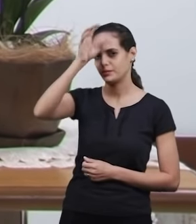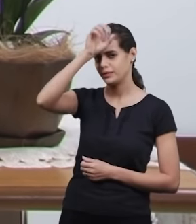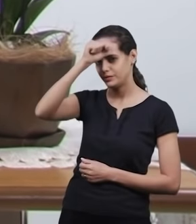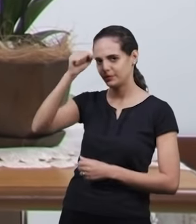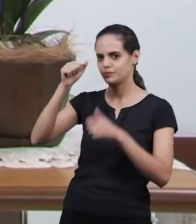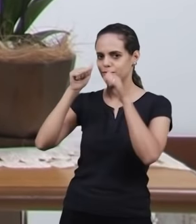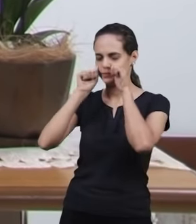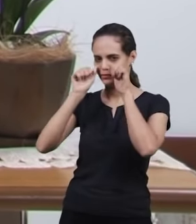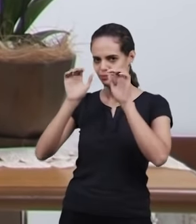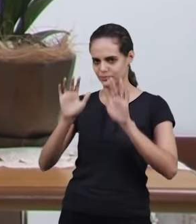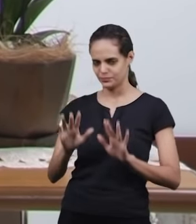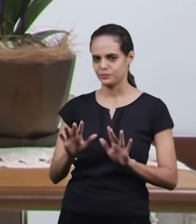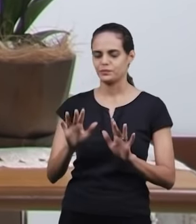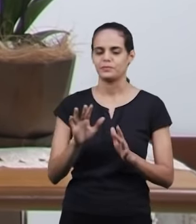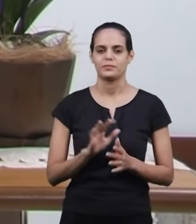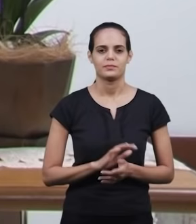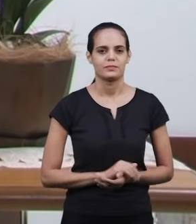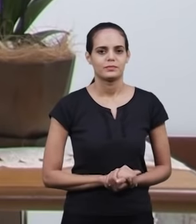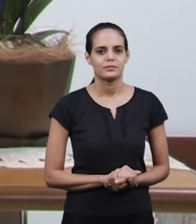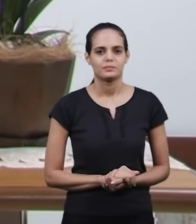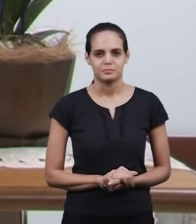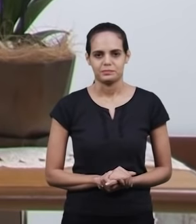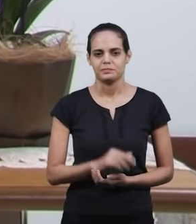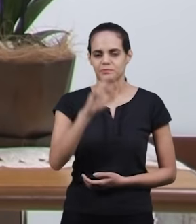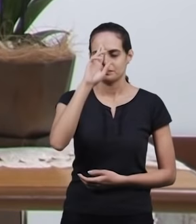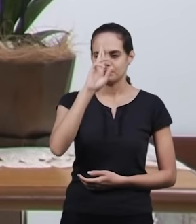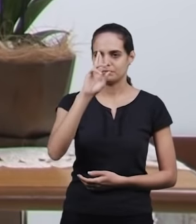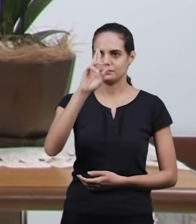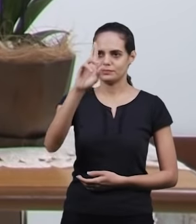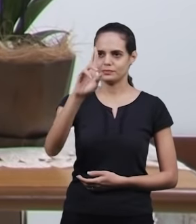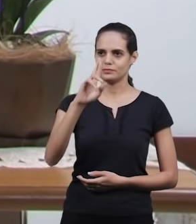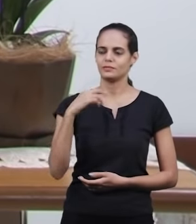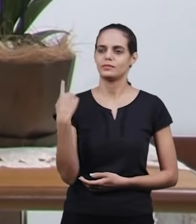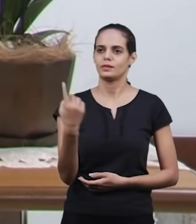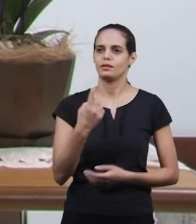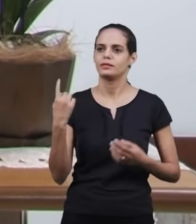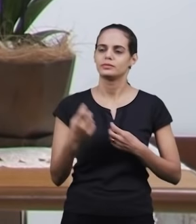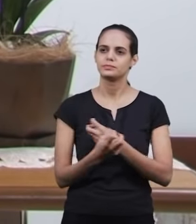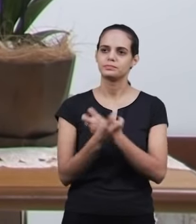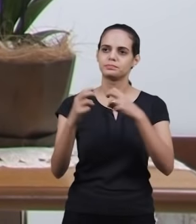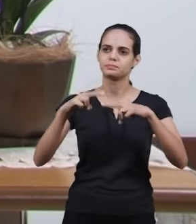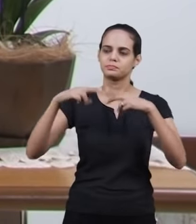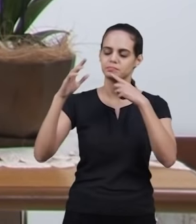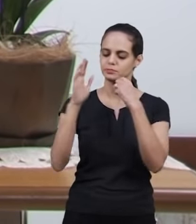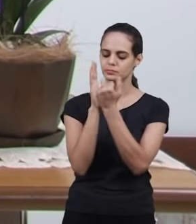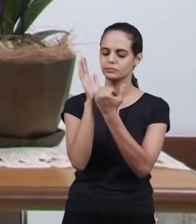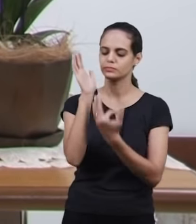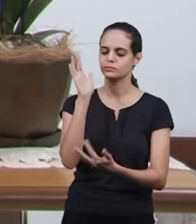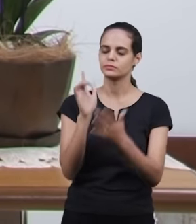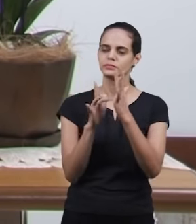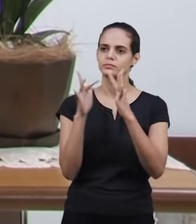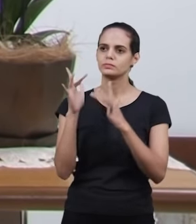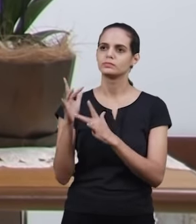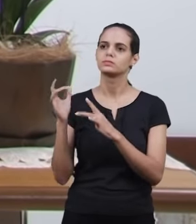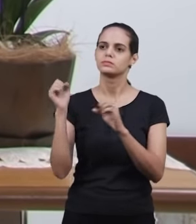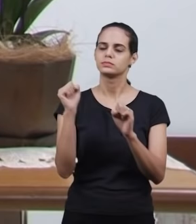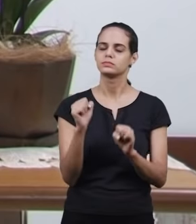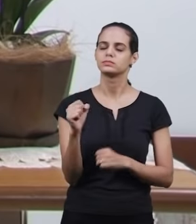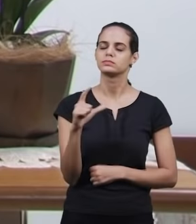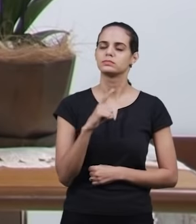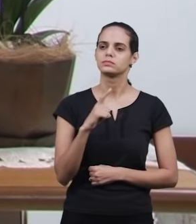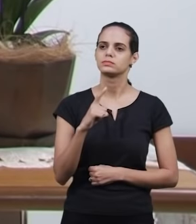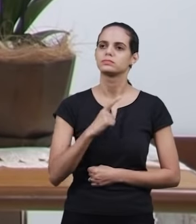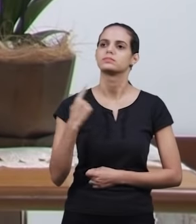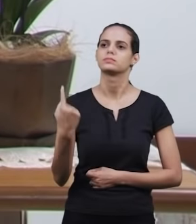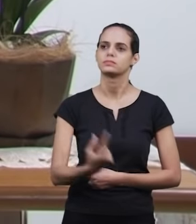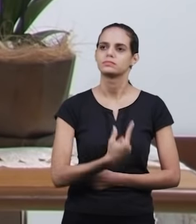dele e temos sido abençoados por isso. Vamos orar. Senhor, nós clamamos pelo poder que há no sangue de Jesus sobre